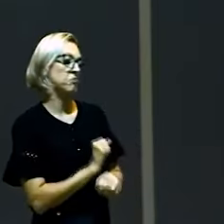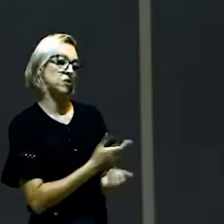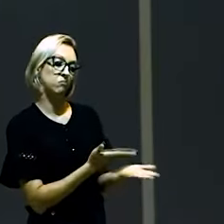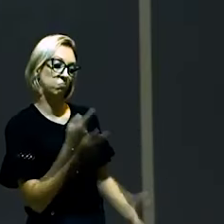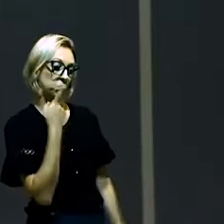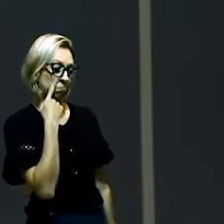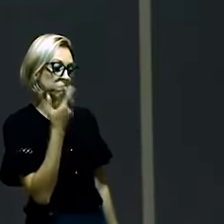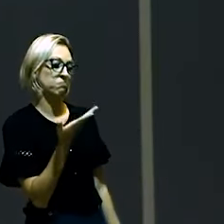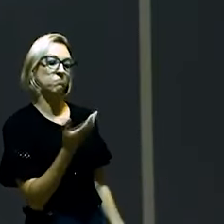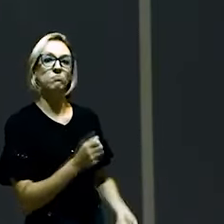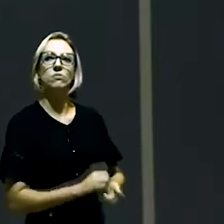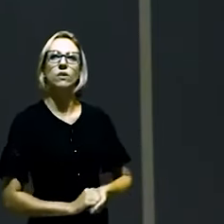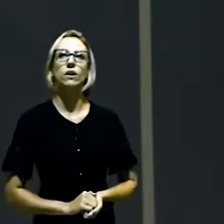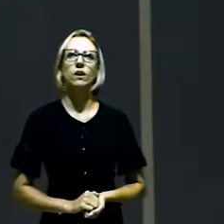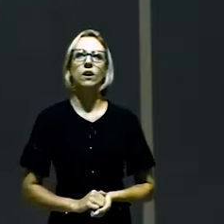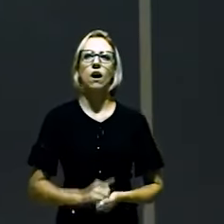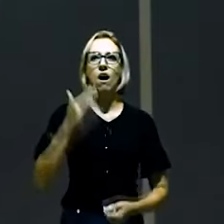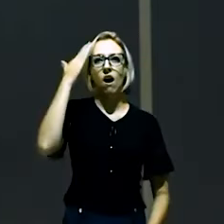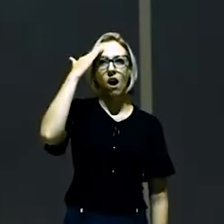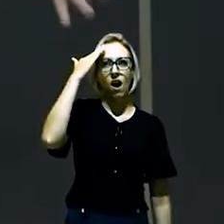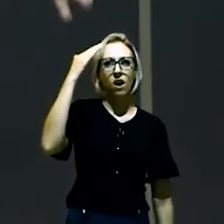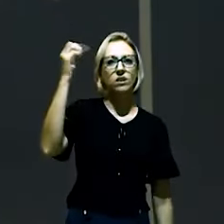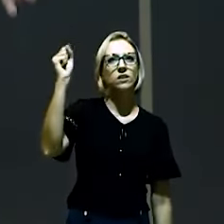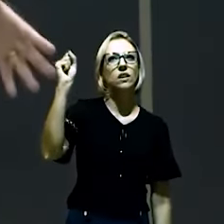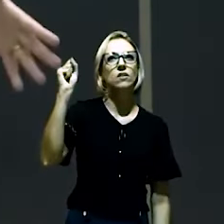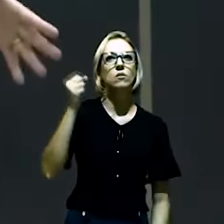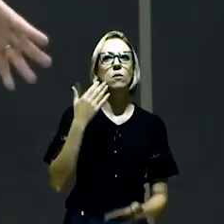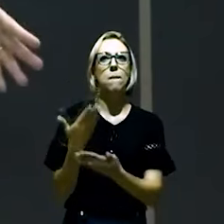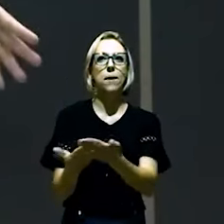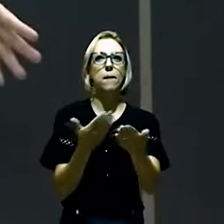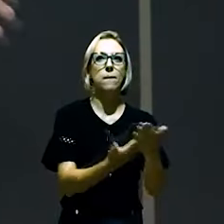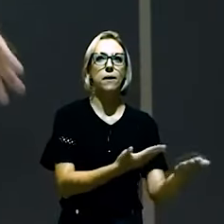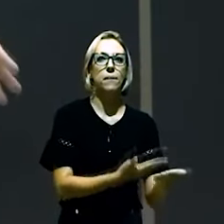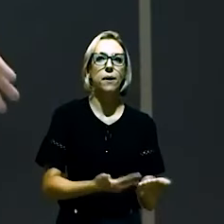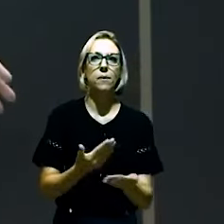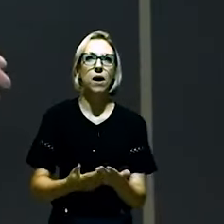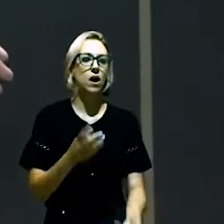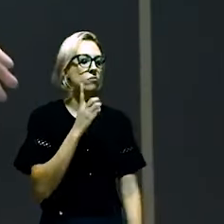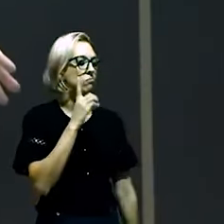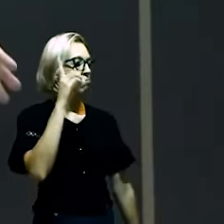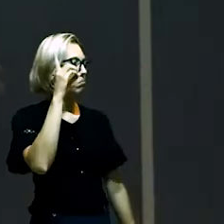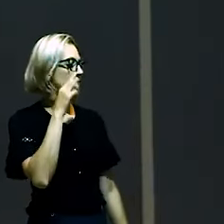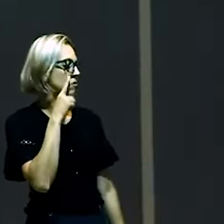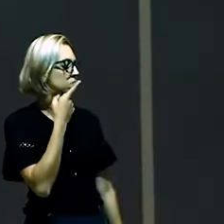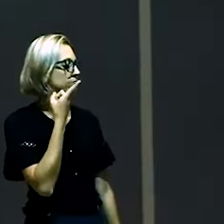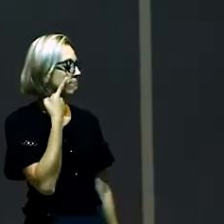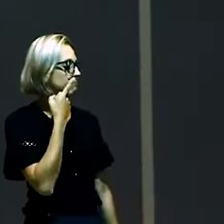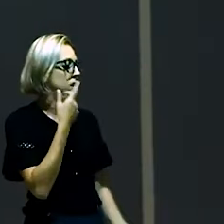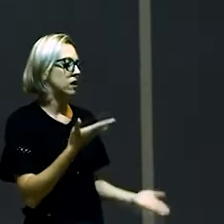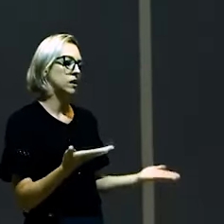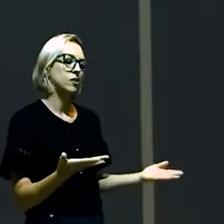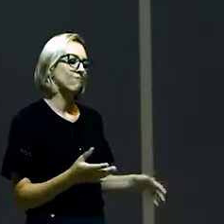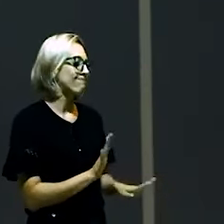e Salomão vai fazendo como quer, como quer, como quer, e Deus vendo o excesso com mulheres. E Deus